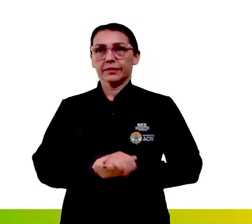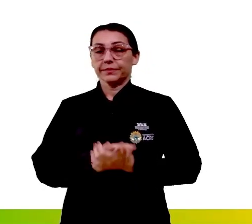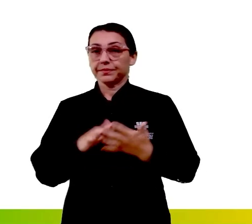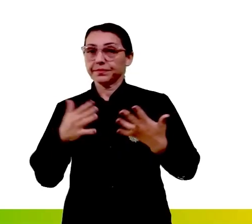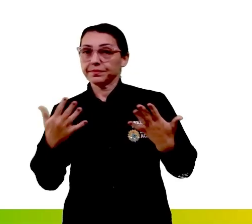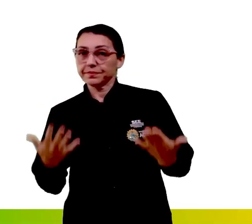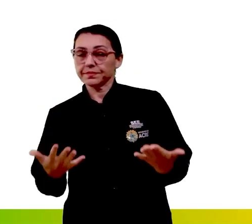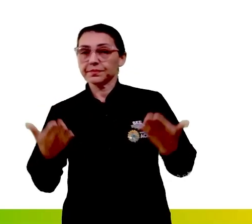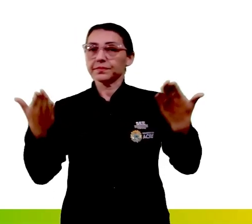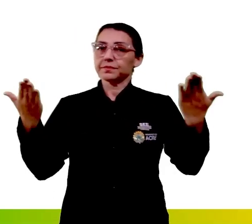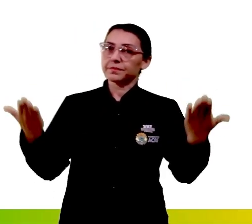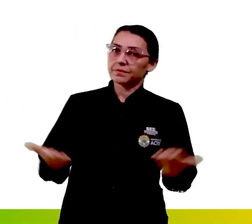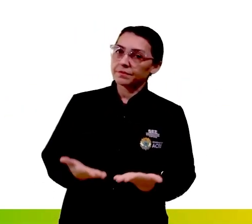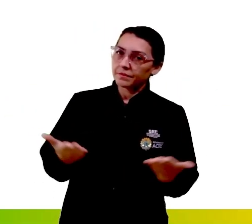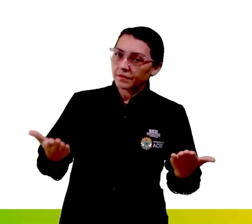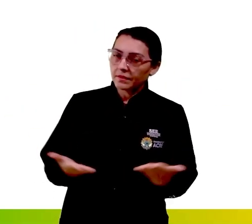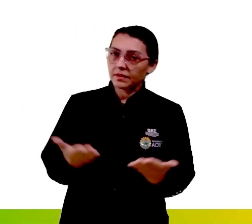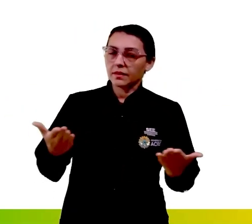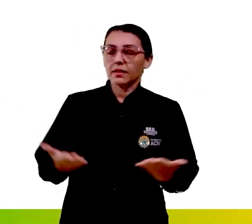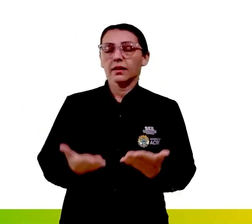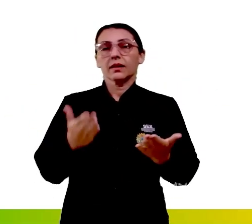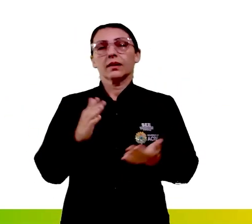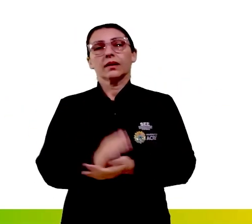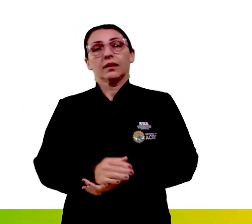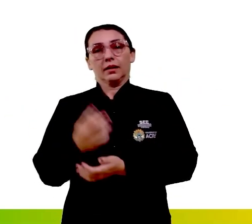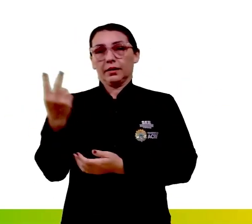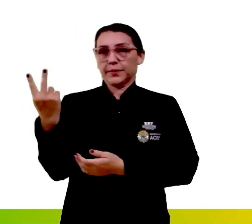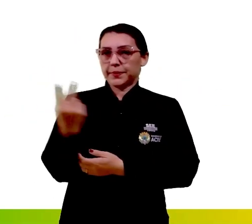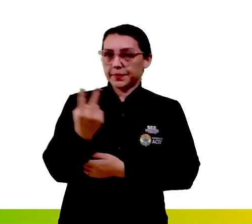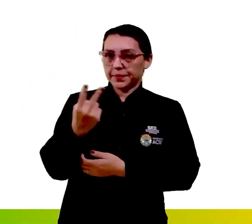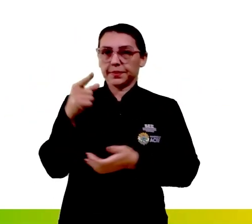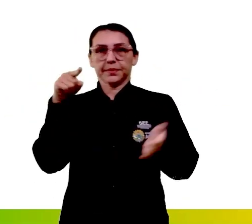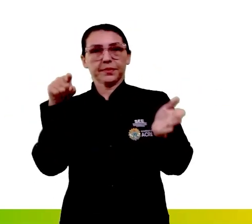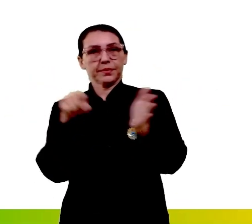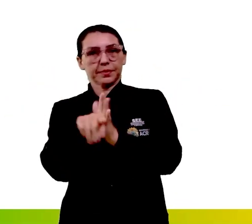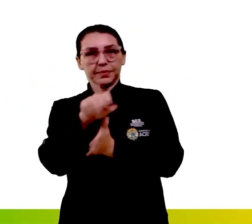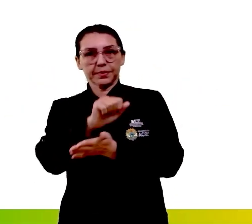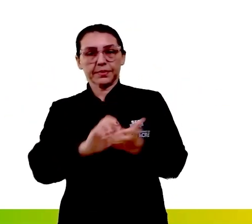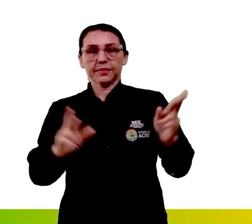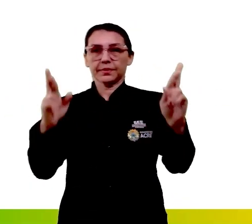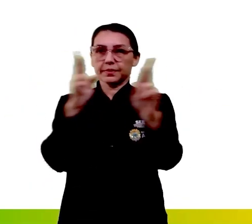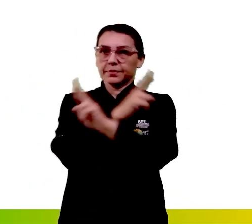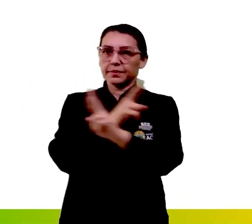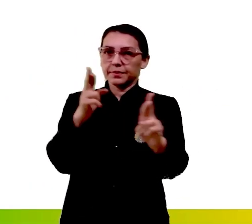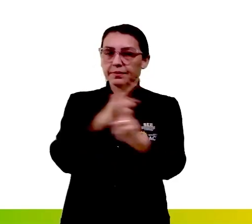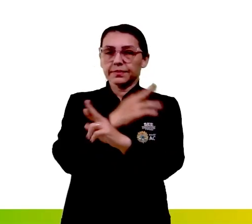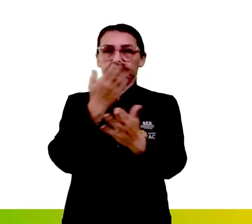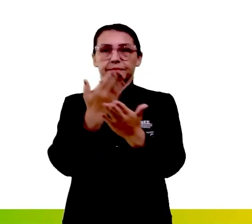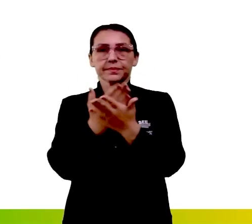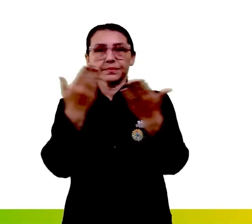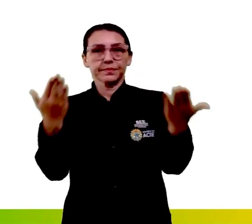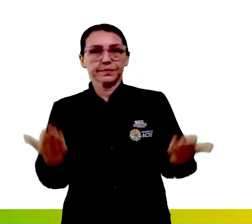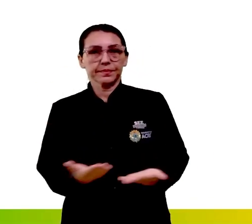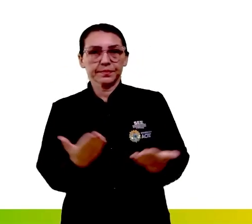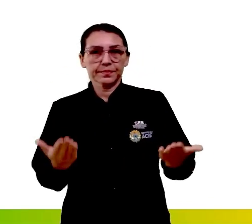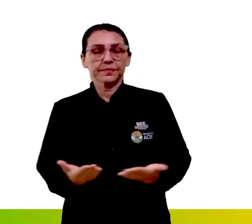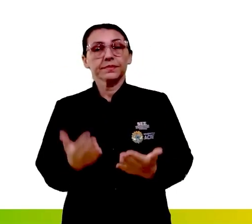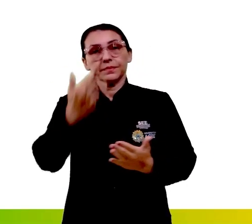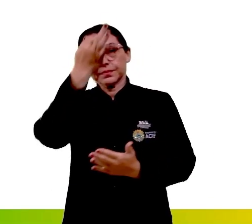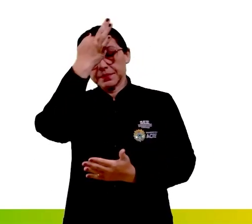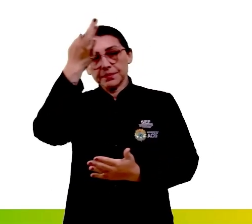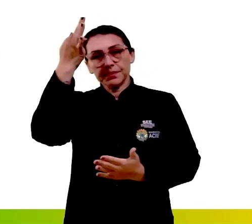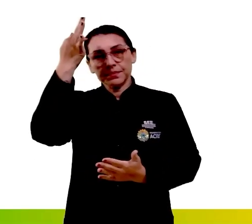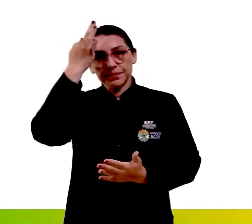Então, agora vamos trabalhar com uma segunda atividade relacionada à nossa aula de hoje. A